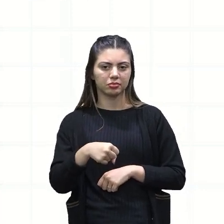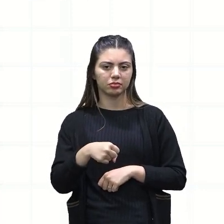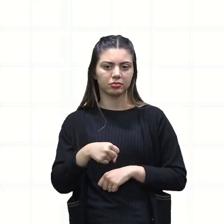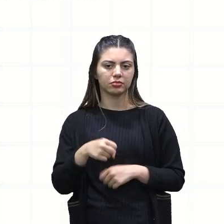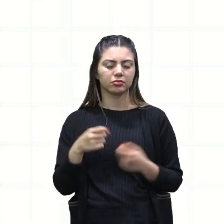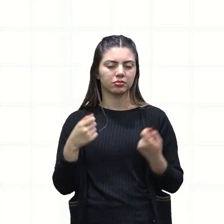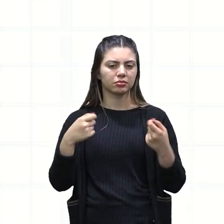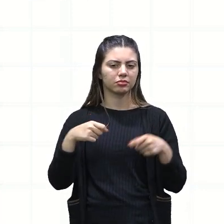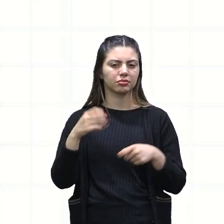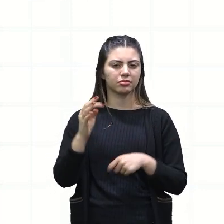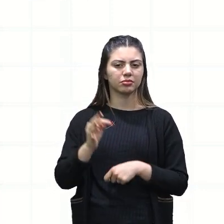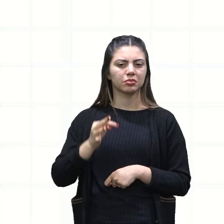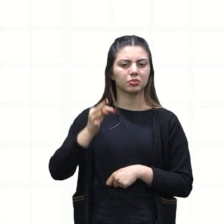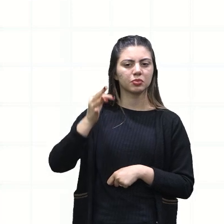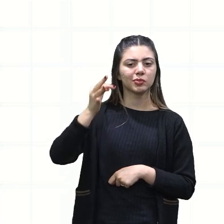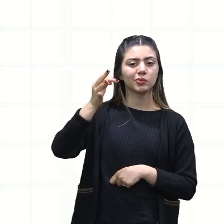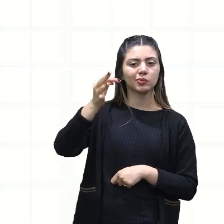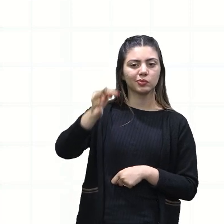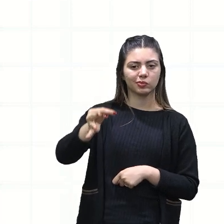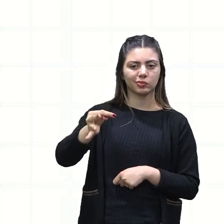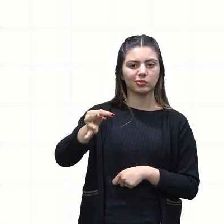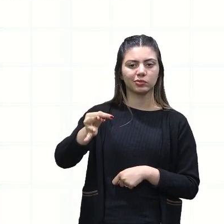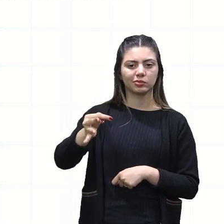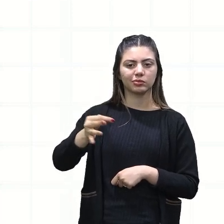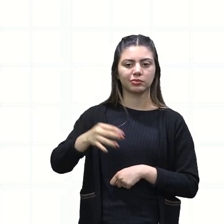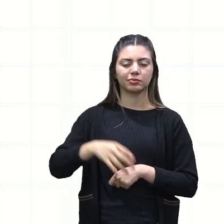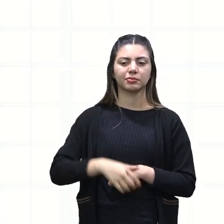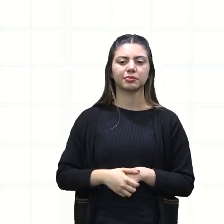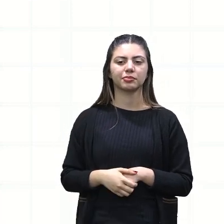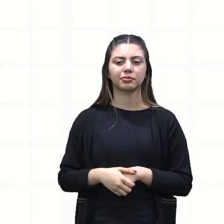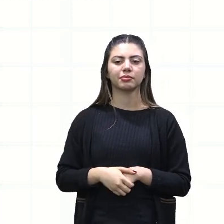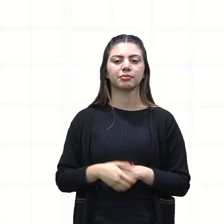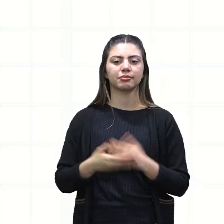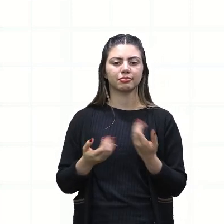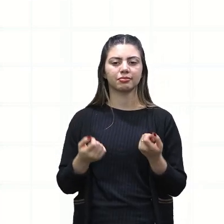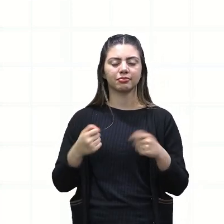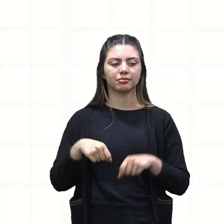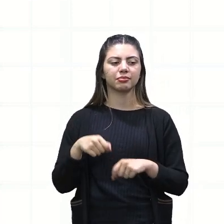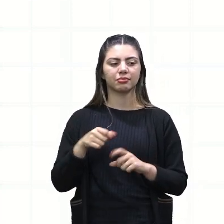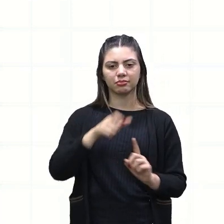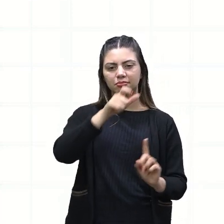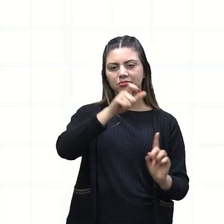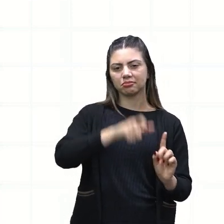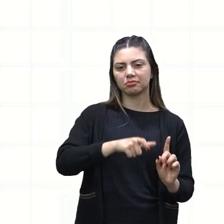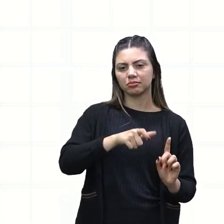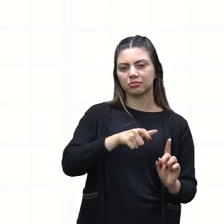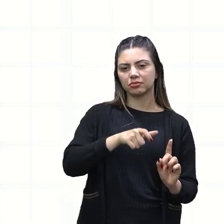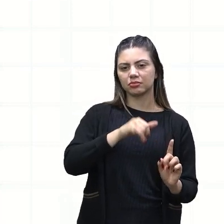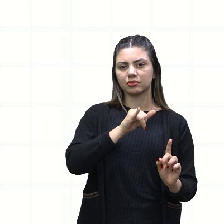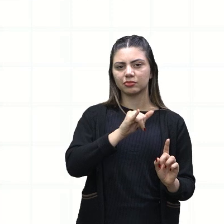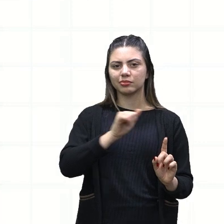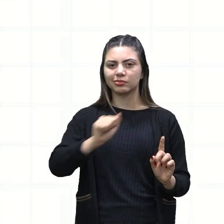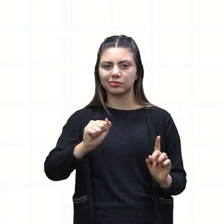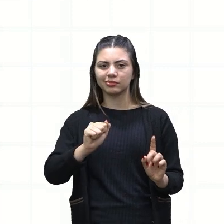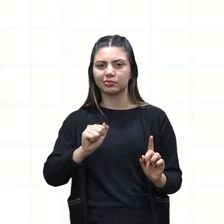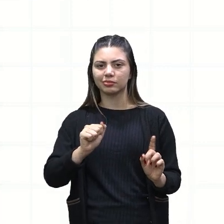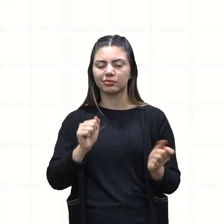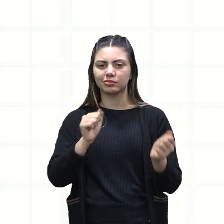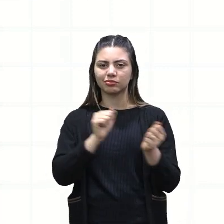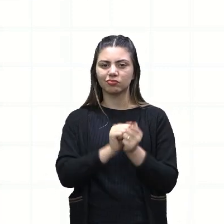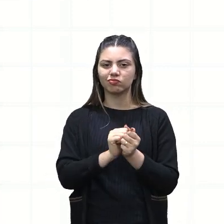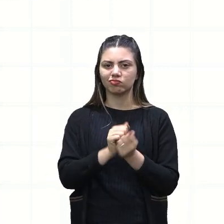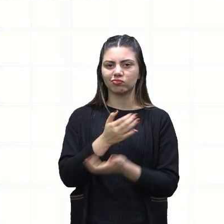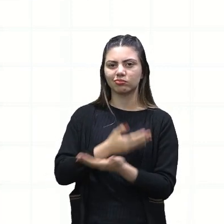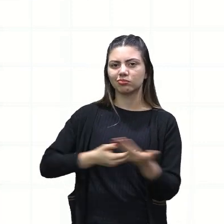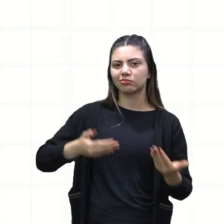futuro onde o seu outro seria artificial, né? O seu outro companheiro? Então,